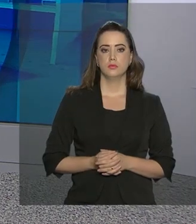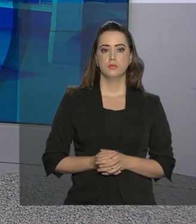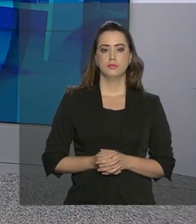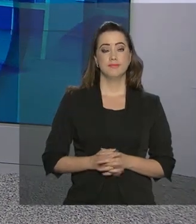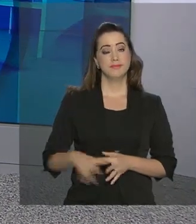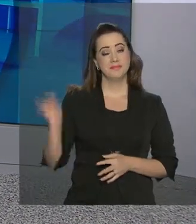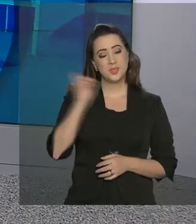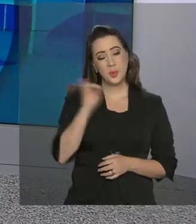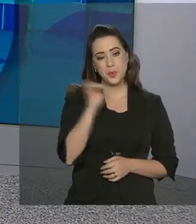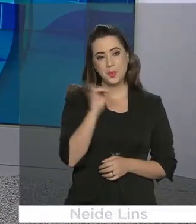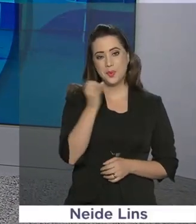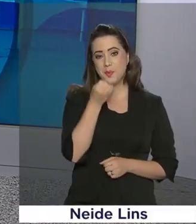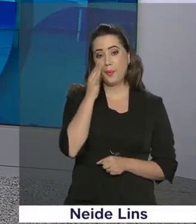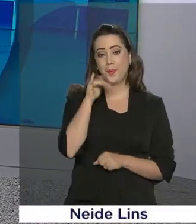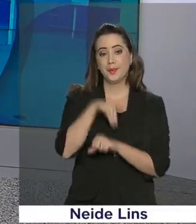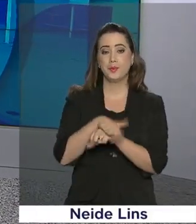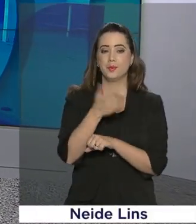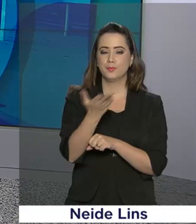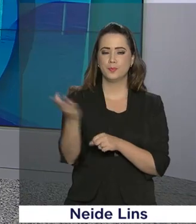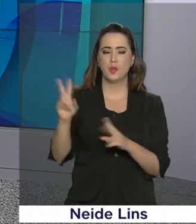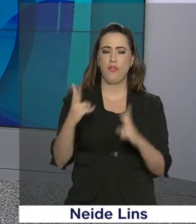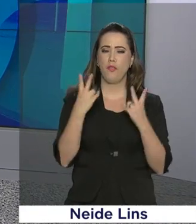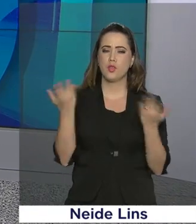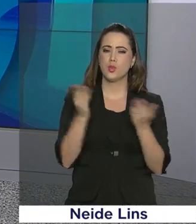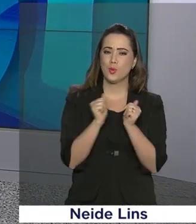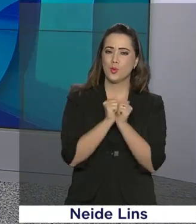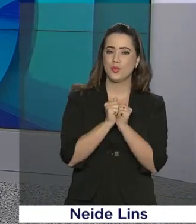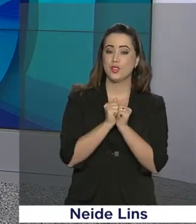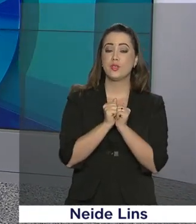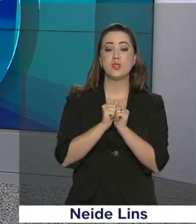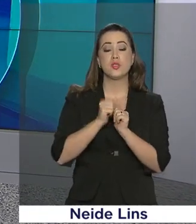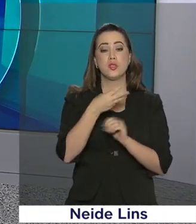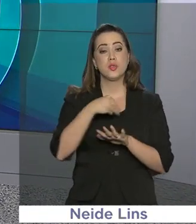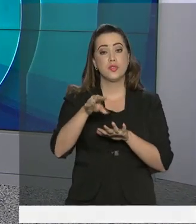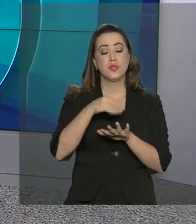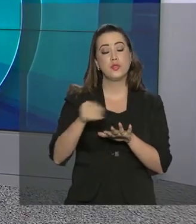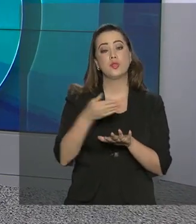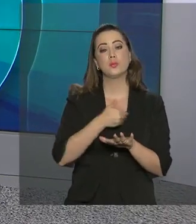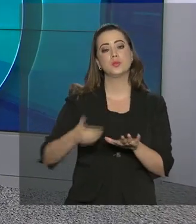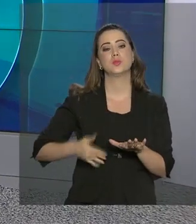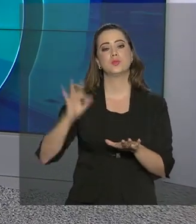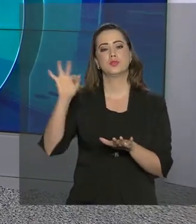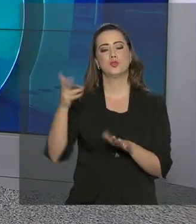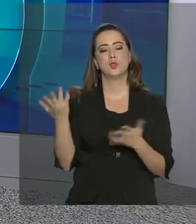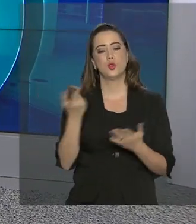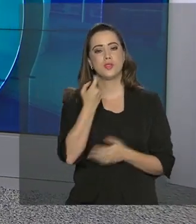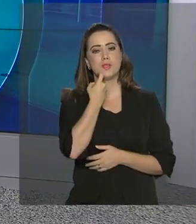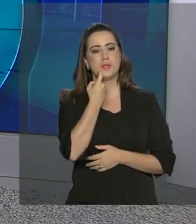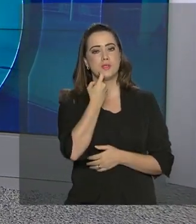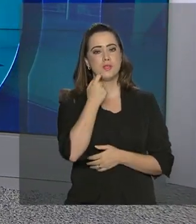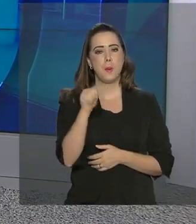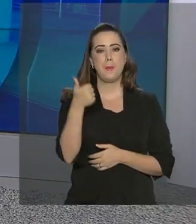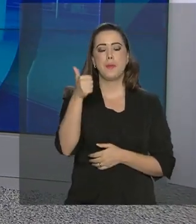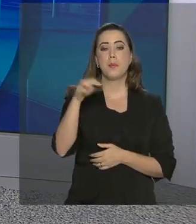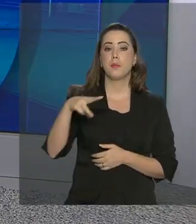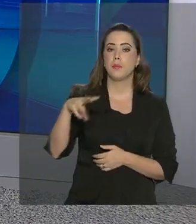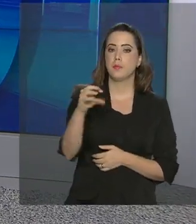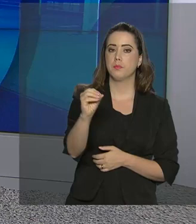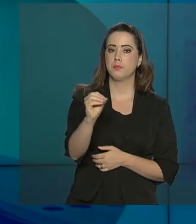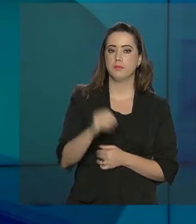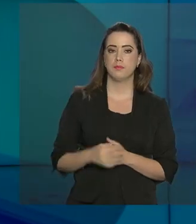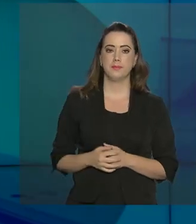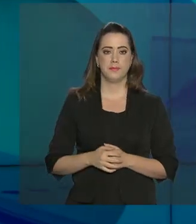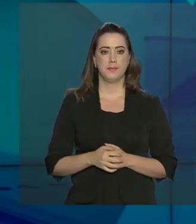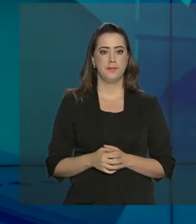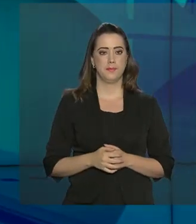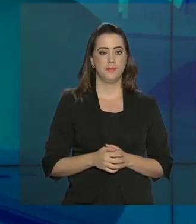Olá, boa noite. Acompanhe com a gente as notícias do governo federal desta sexta-feira, 1º de março.